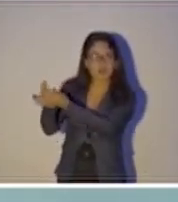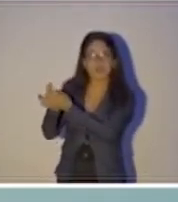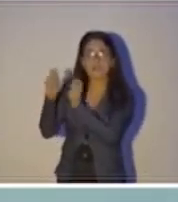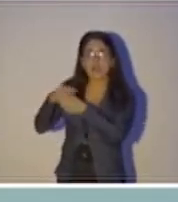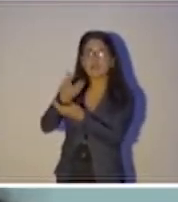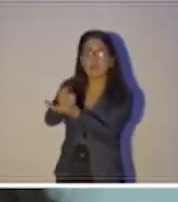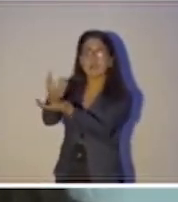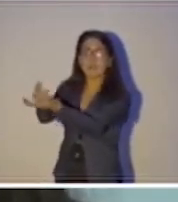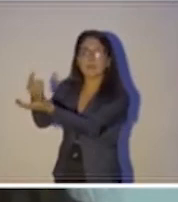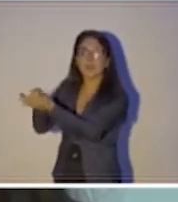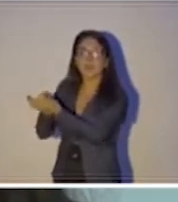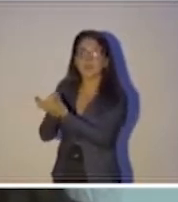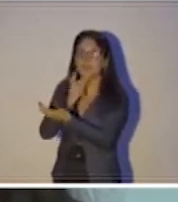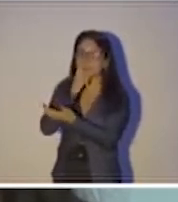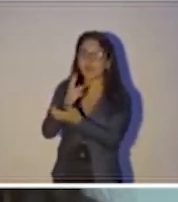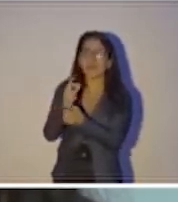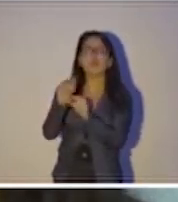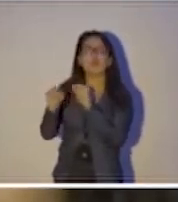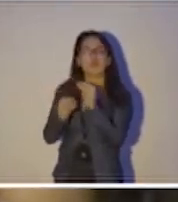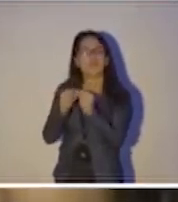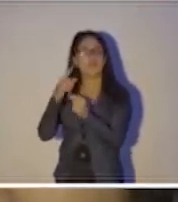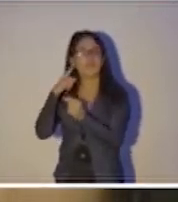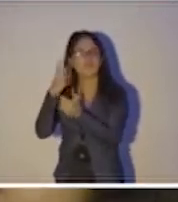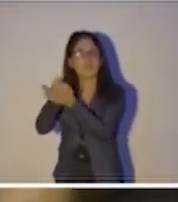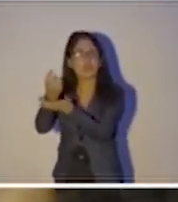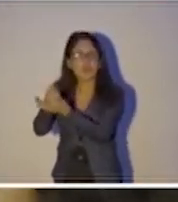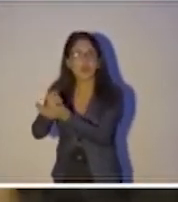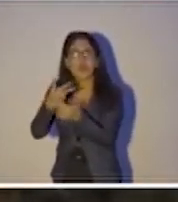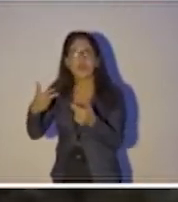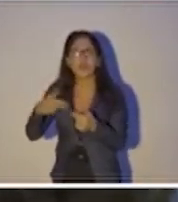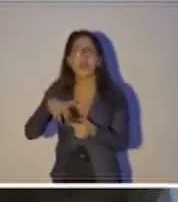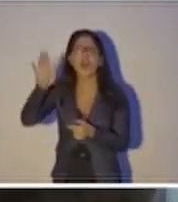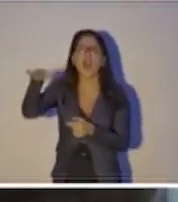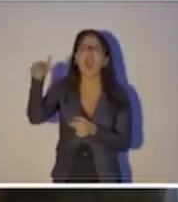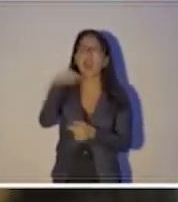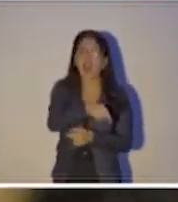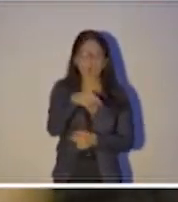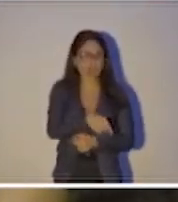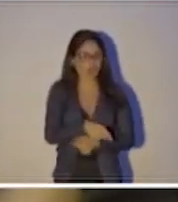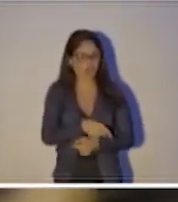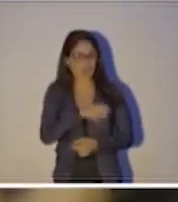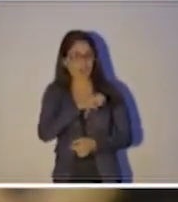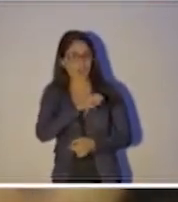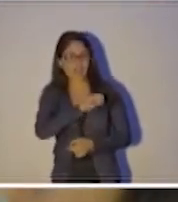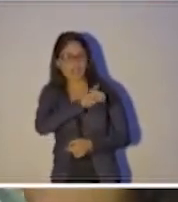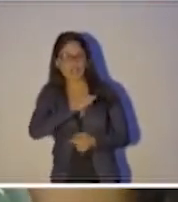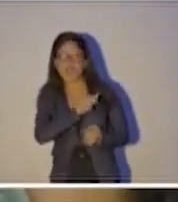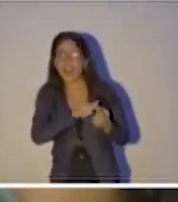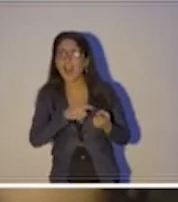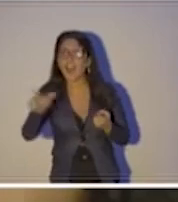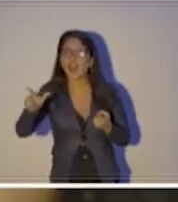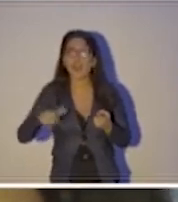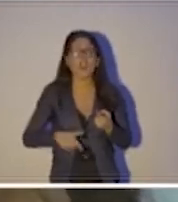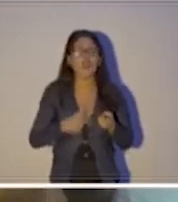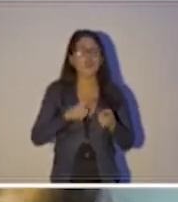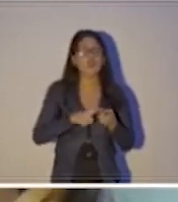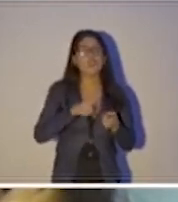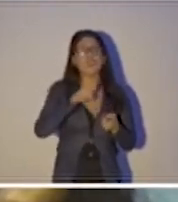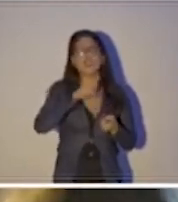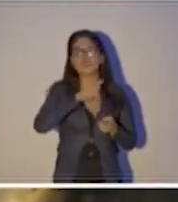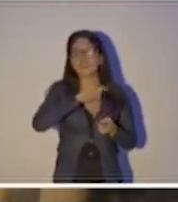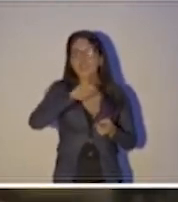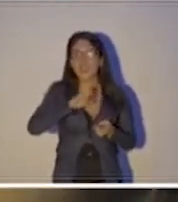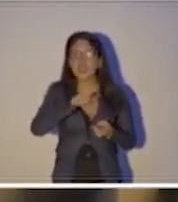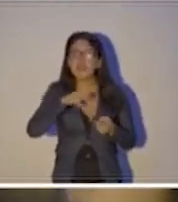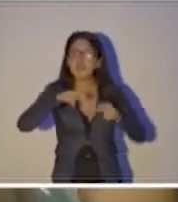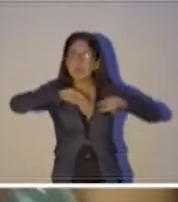chama escutação de meio de feira. Olha o Jerimum! Olha o Cajá! Ecoa a dona Quitera. Seu Amaro, por